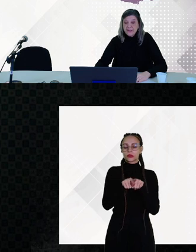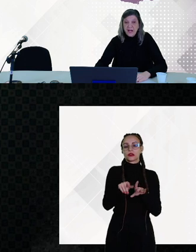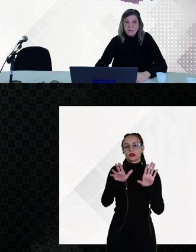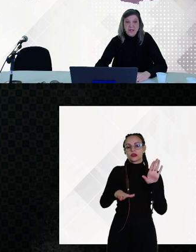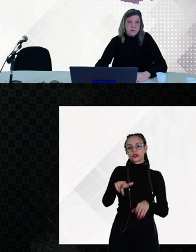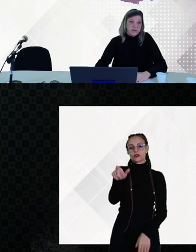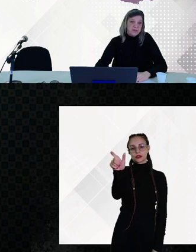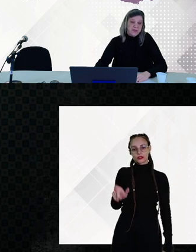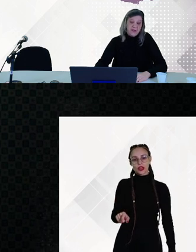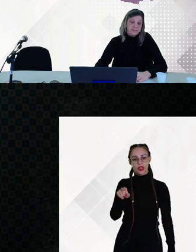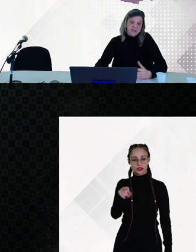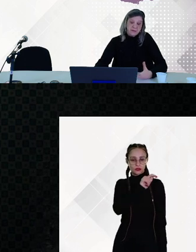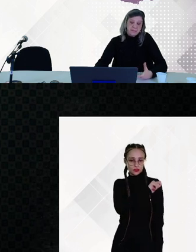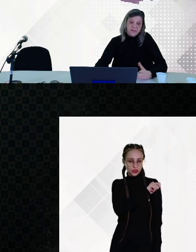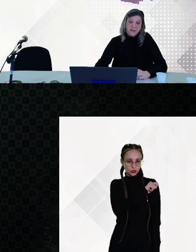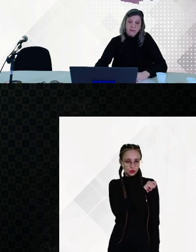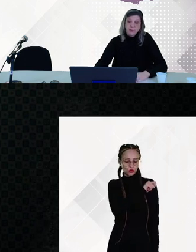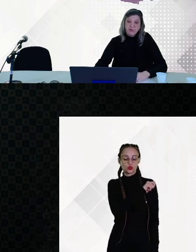estudante, ele terá